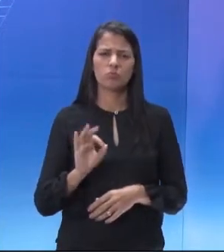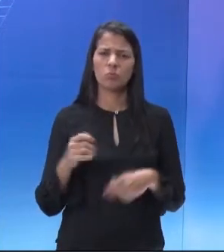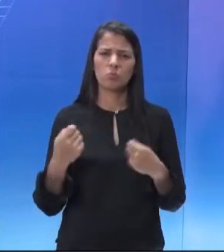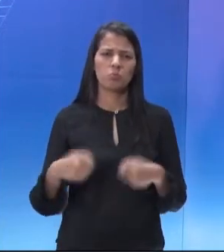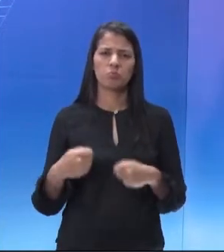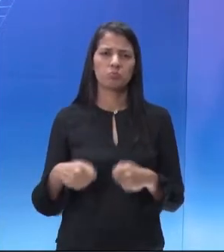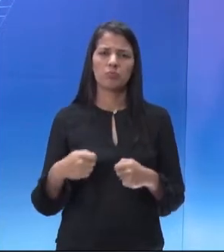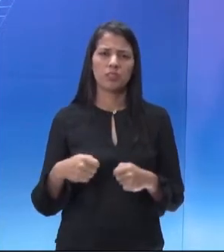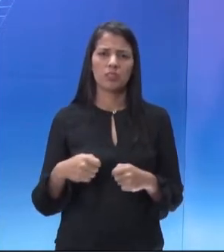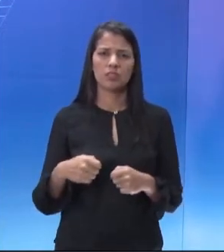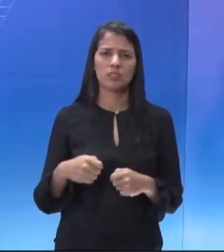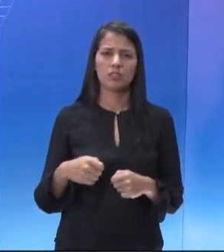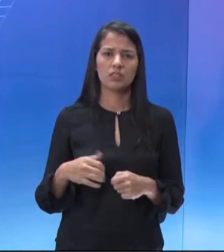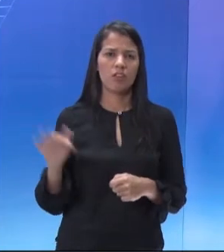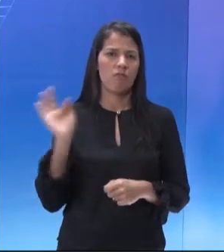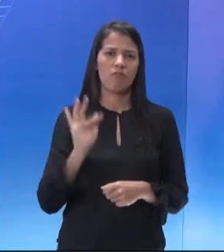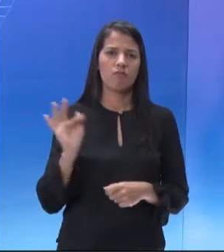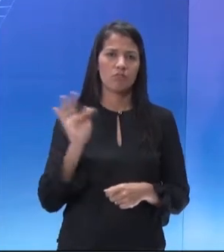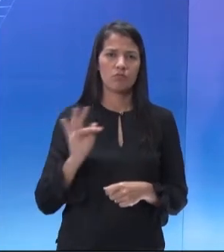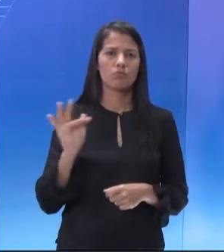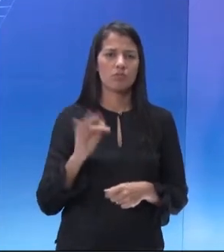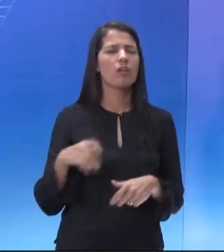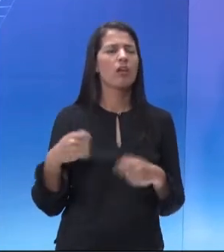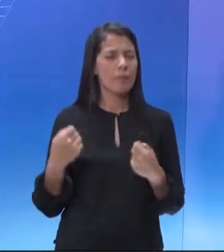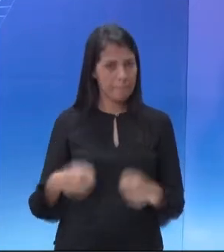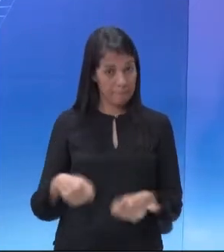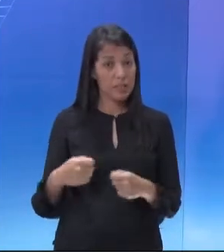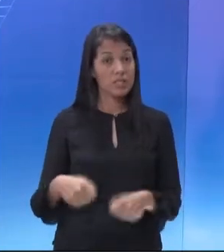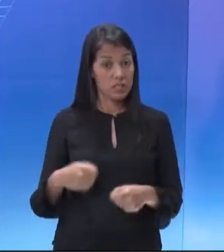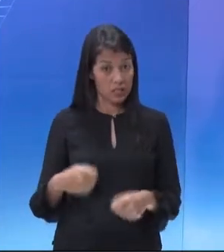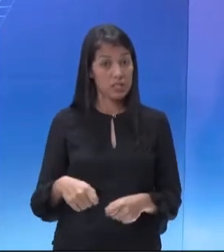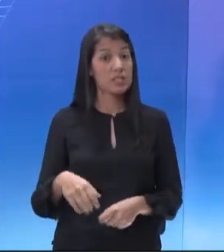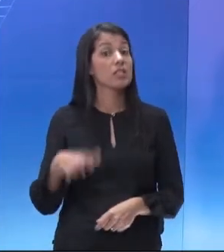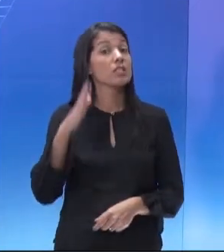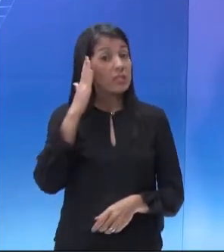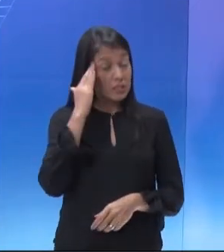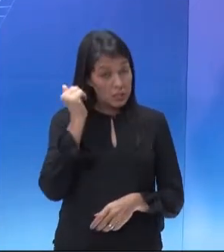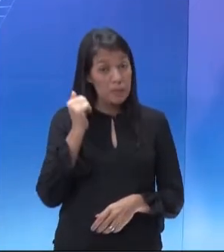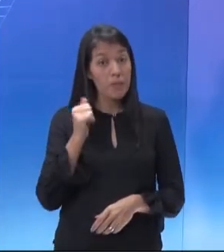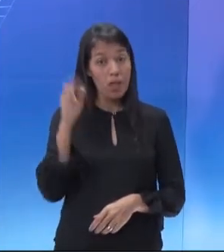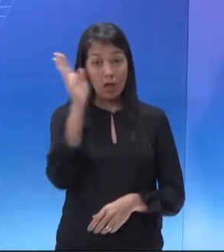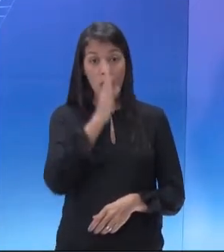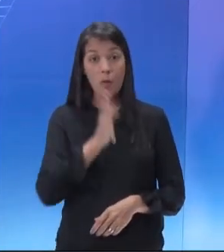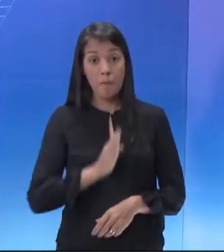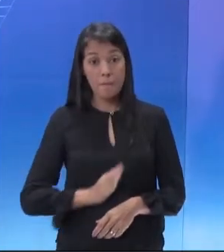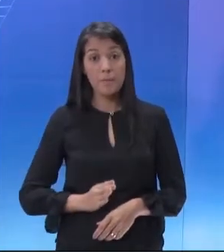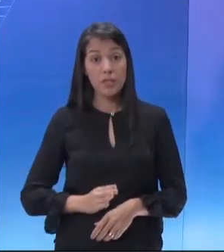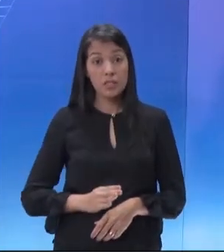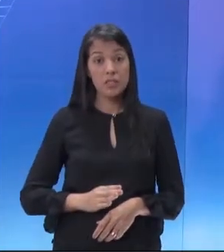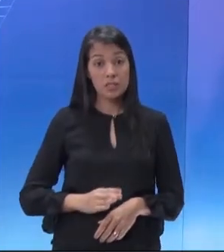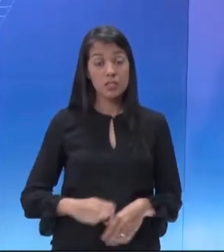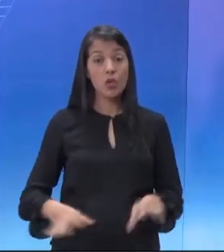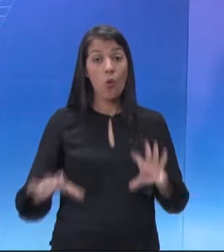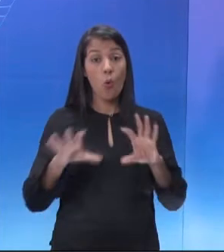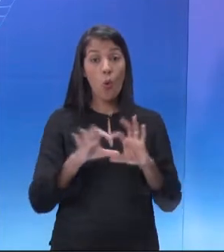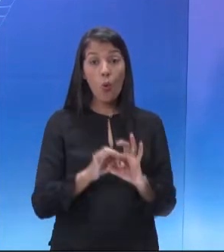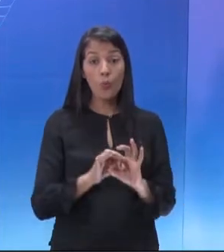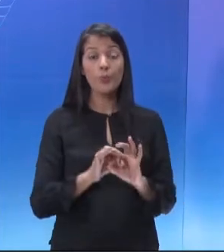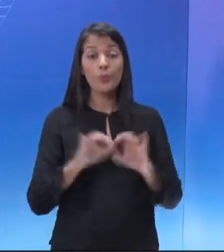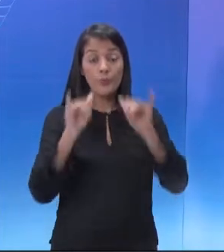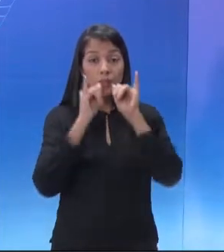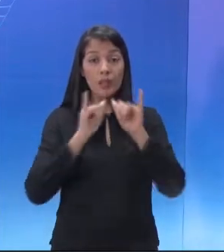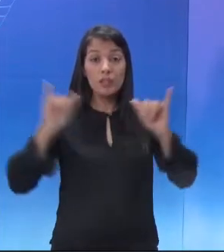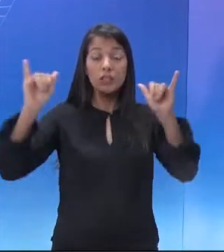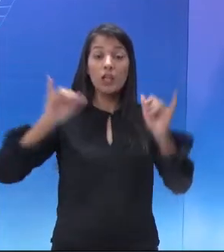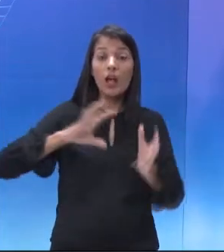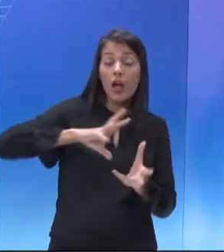Declaração Universal dos Direitos Humanos. E é interessante você saber que o Brasil é signatário da Declaração Universal dos Direitos